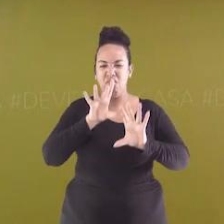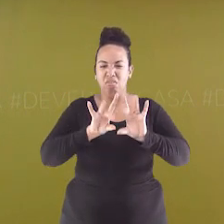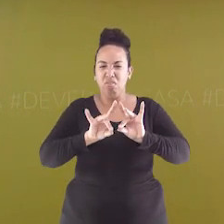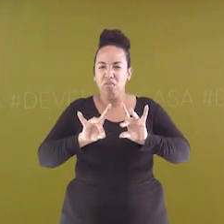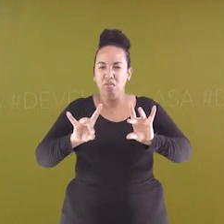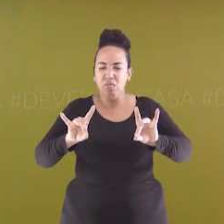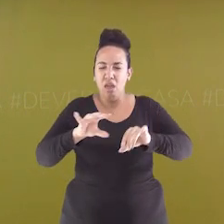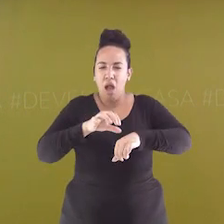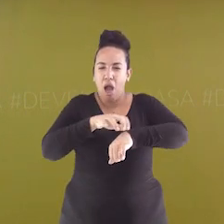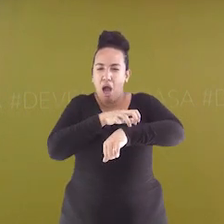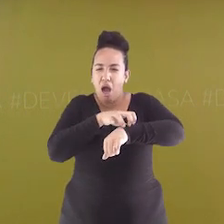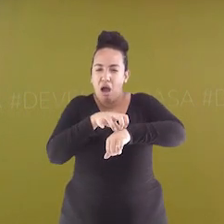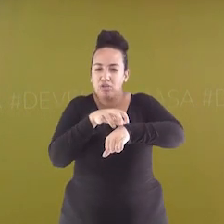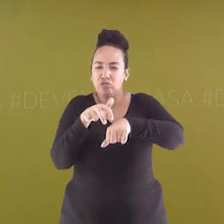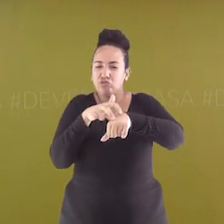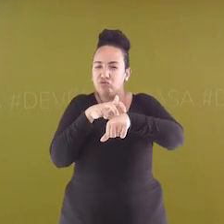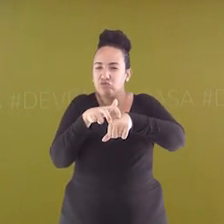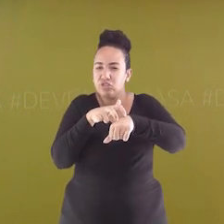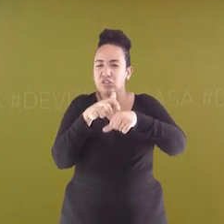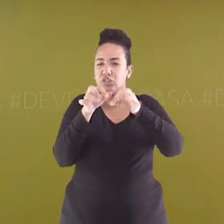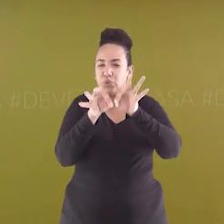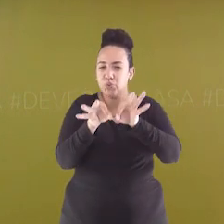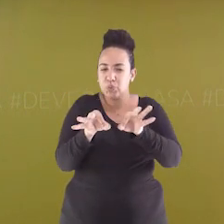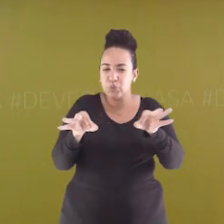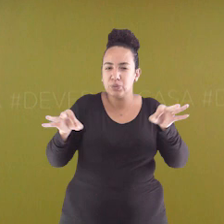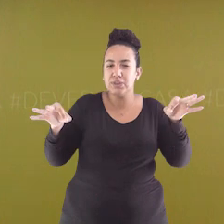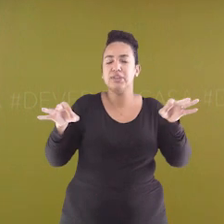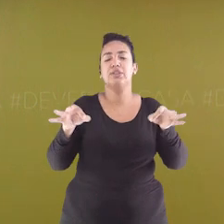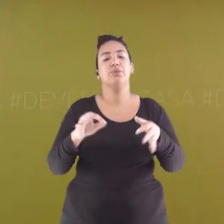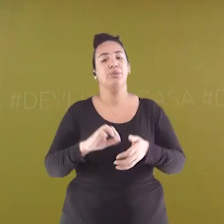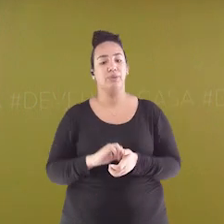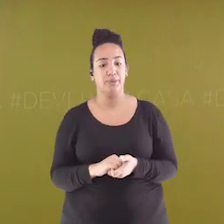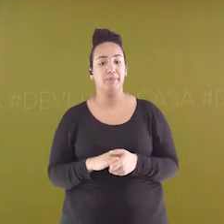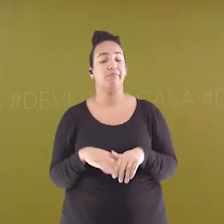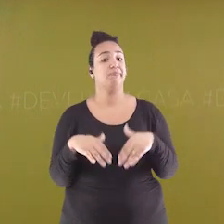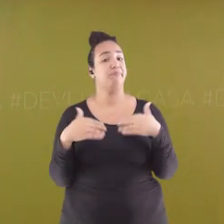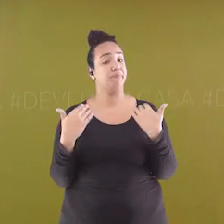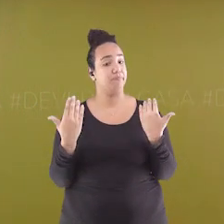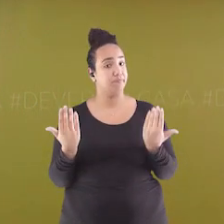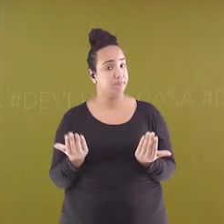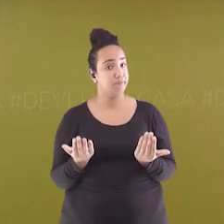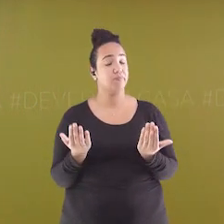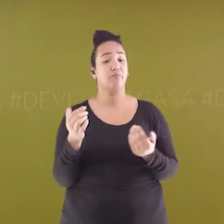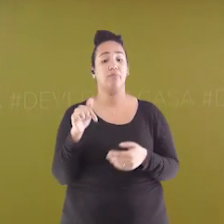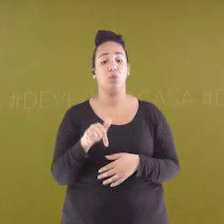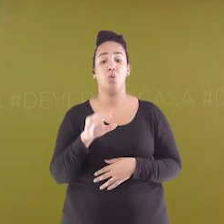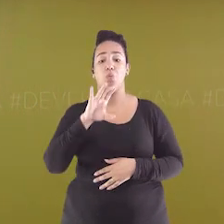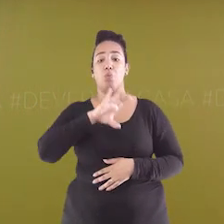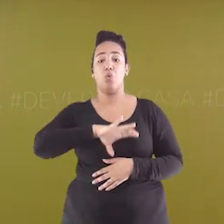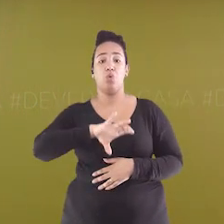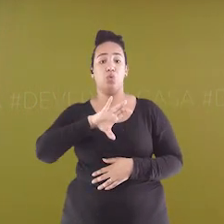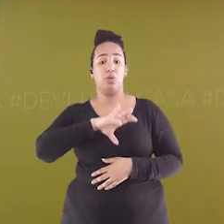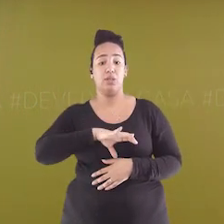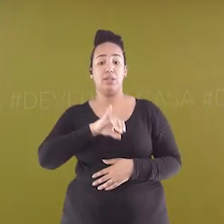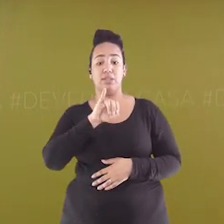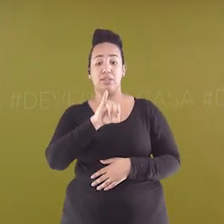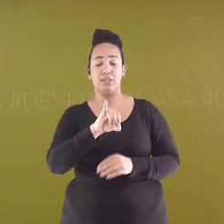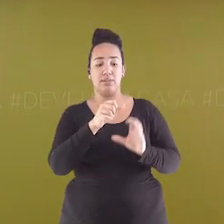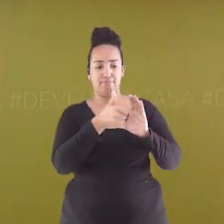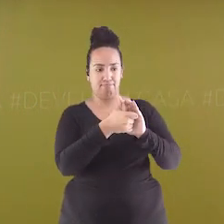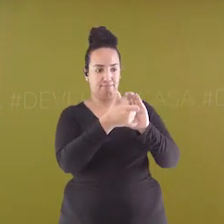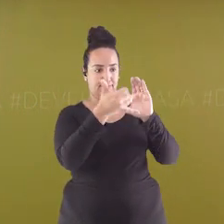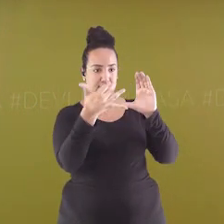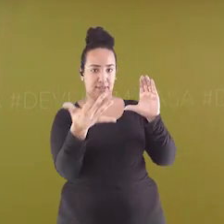perigoso, escamoso, granuloso, verde, comprido, pintado. Pois é, em língua portuguesa,